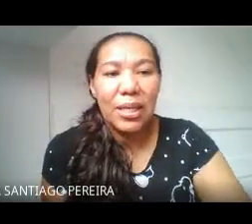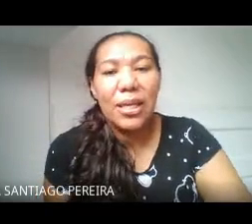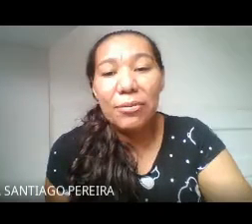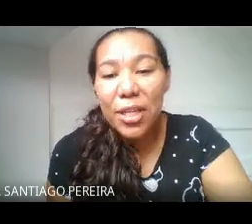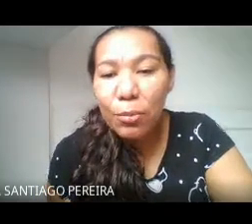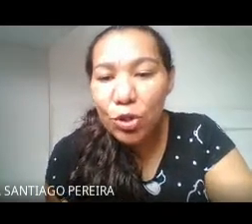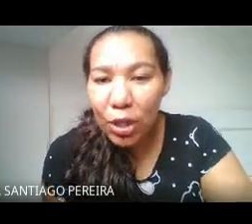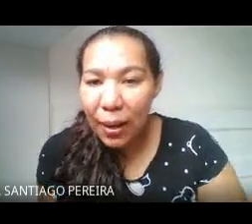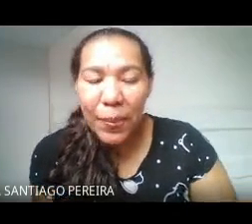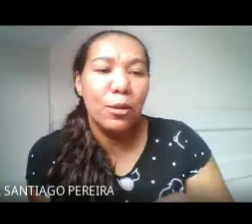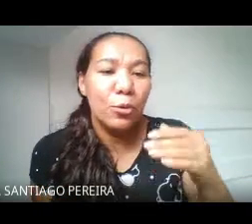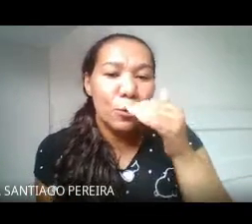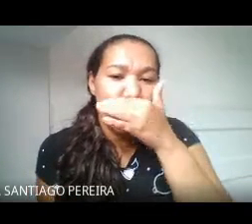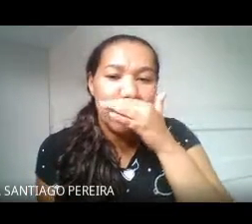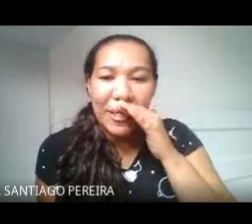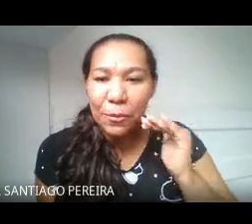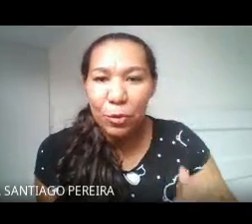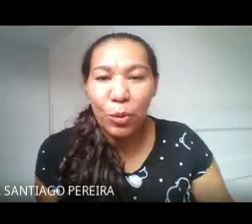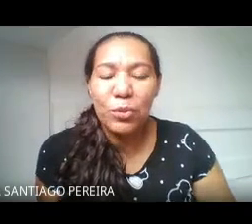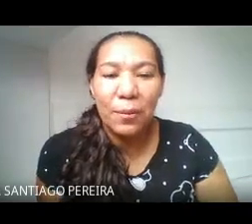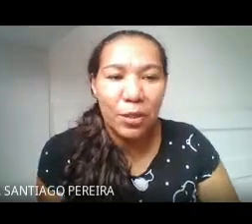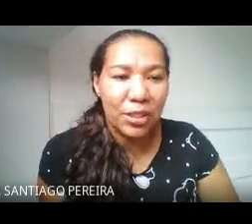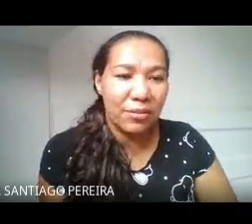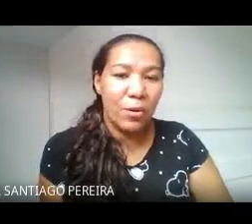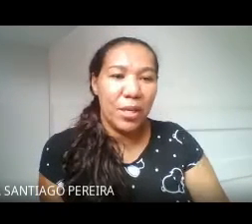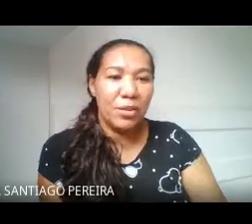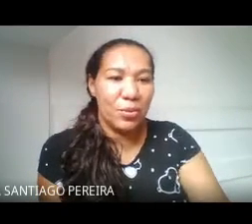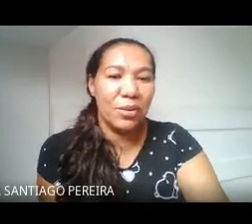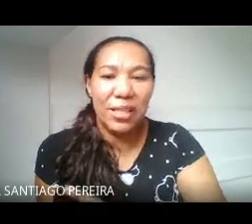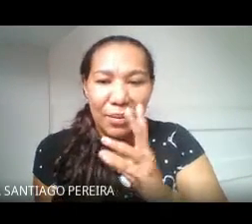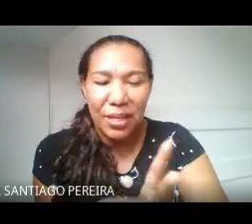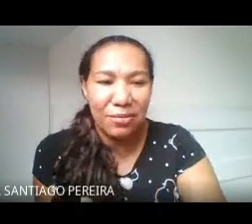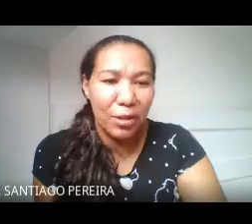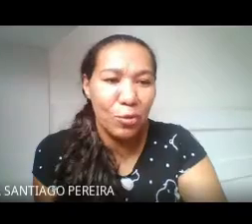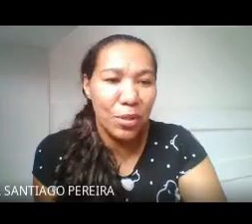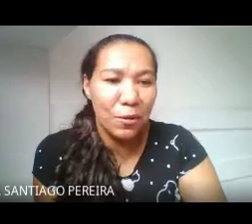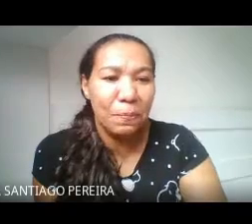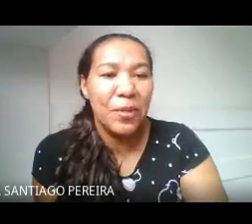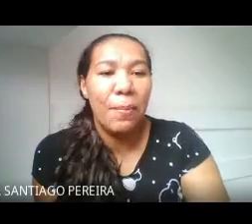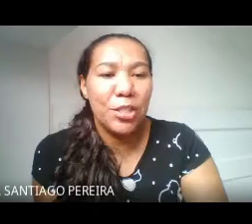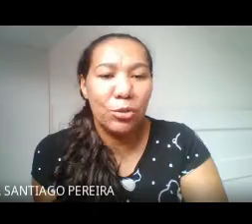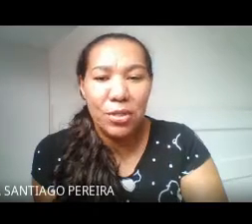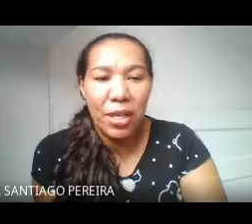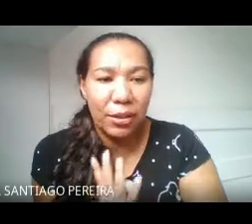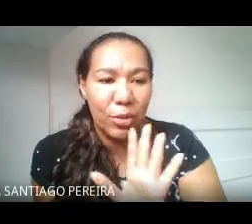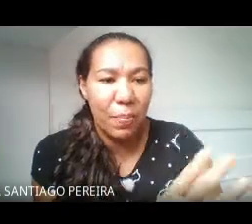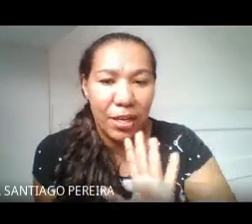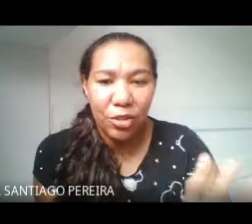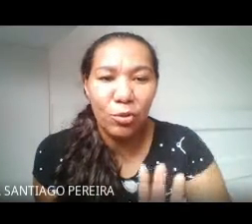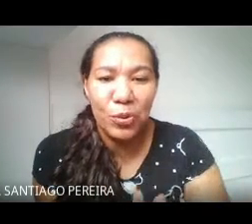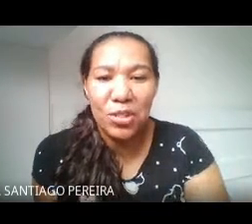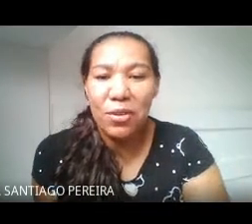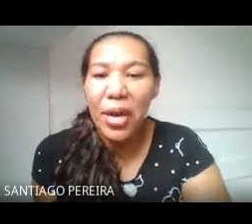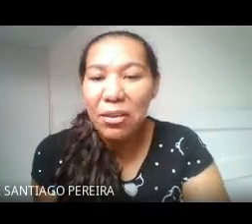aconteceram e ficamos só lá pelo Classroom por um bom tempo, né? Eu já estava realmente com saudade, a Camila até falou comigo, mas está tudo certo, está tudo em